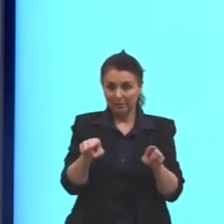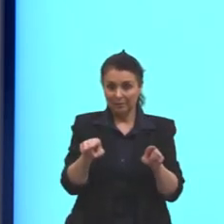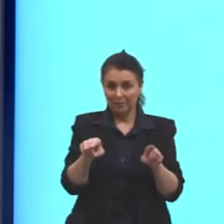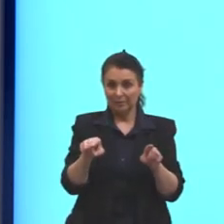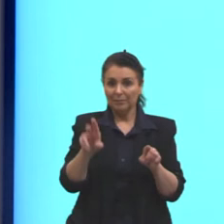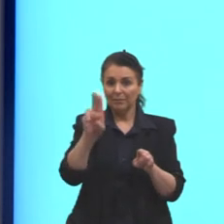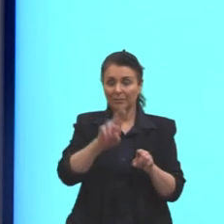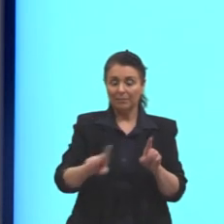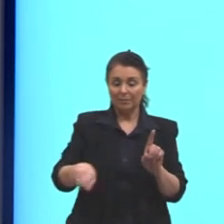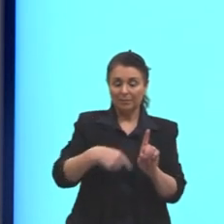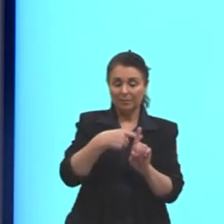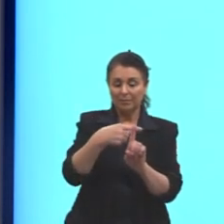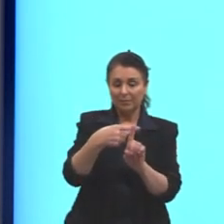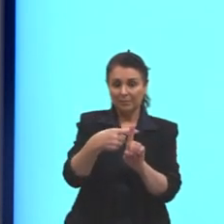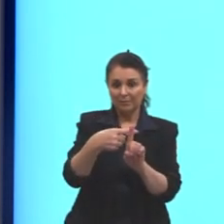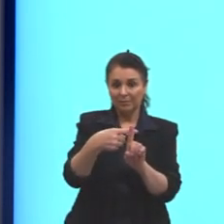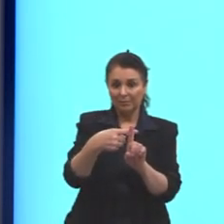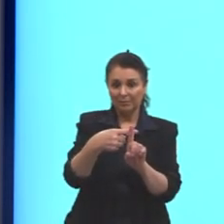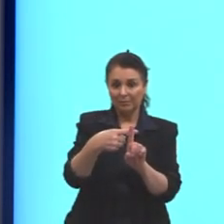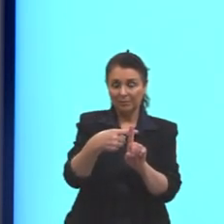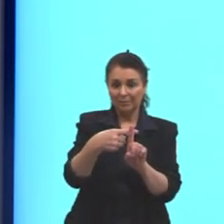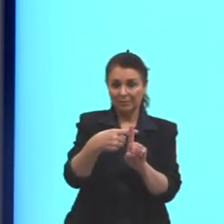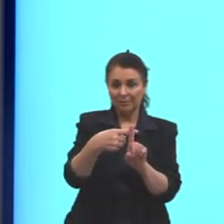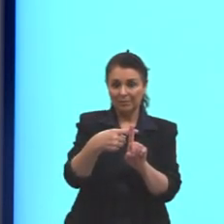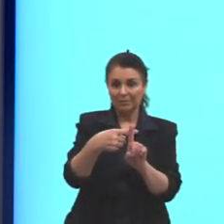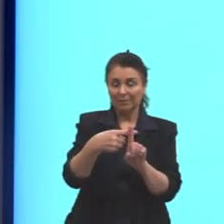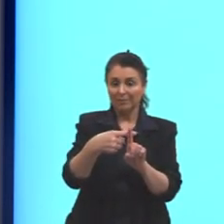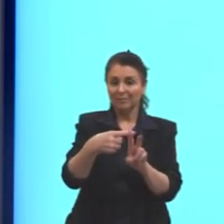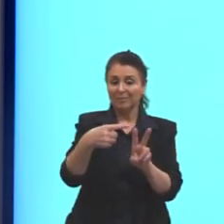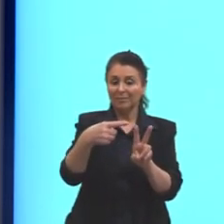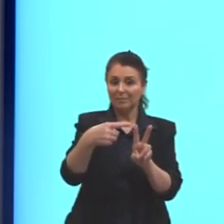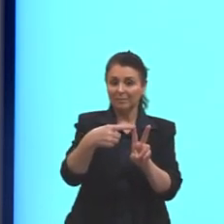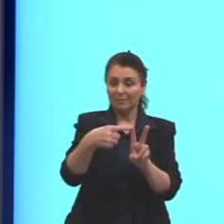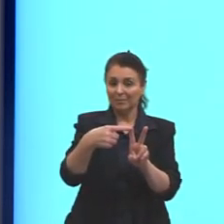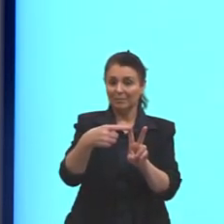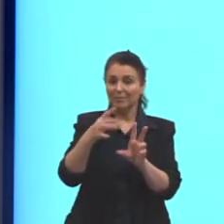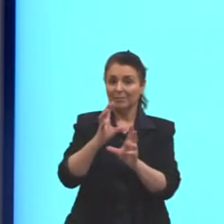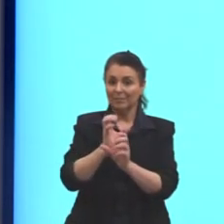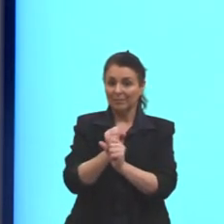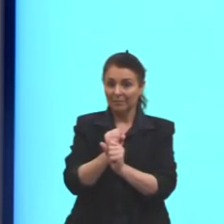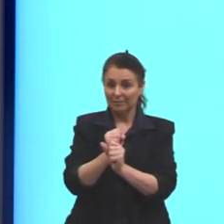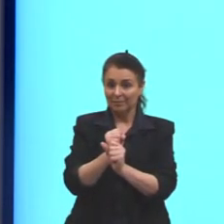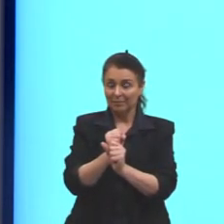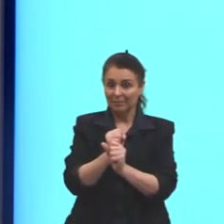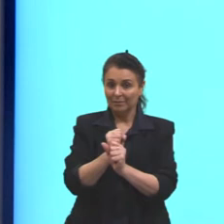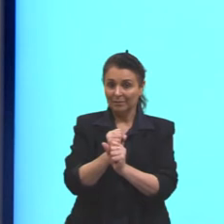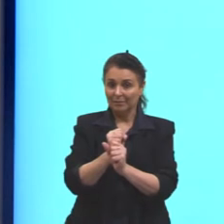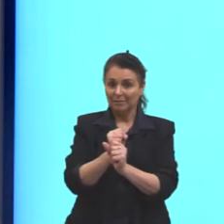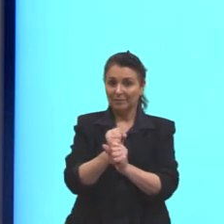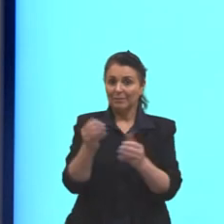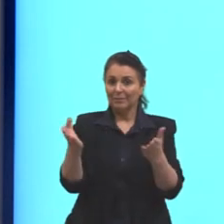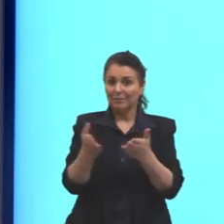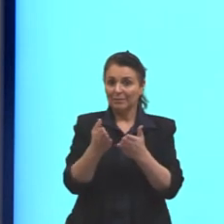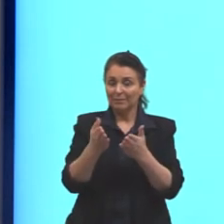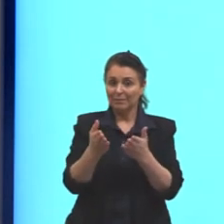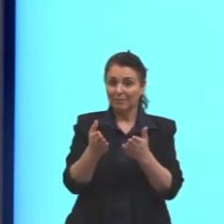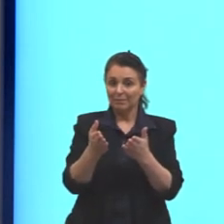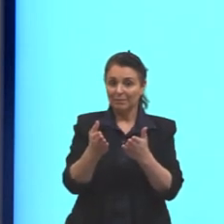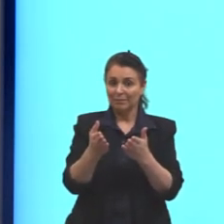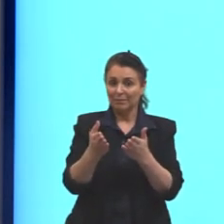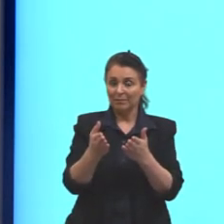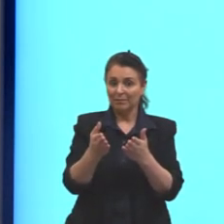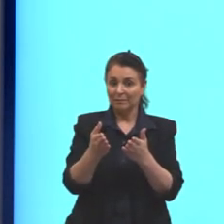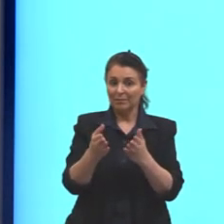mais então seria né neste caso aqui o quadrado da soma agora se o termo que nós não estranhamos a raiz